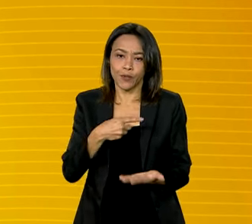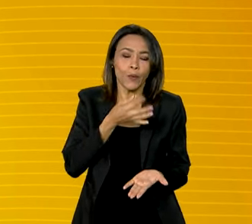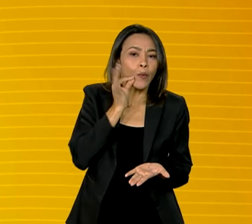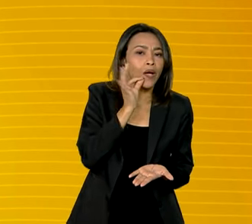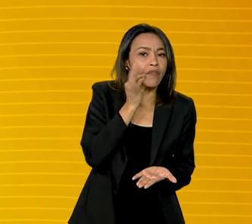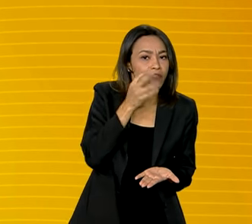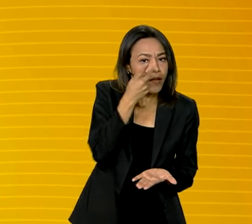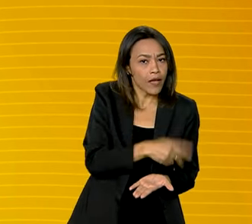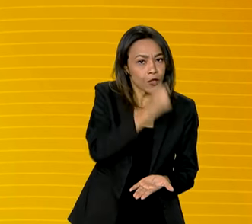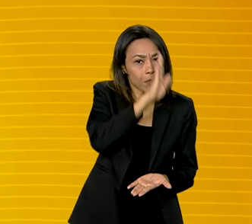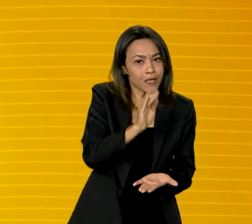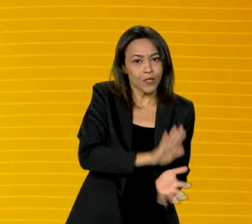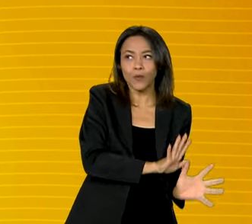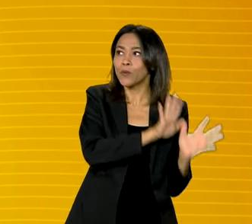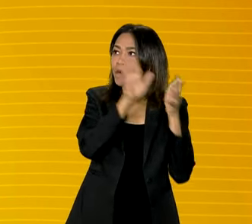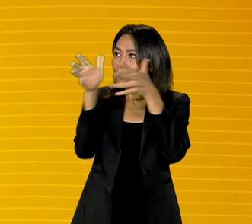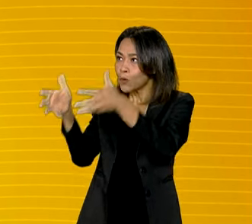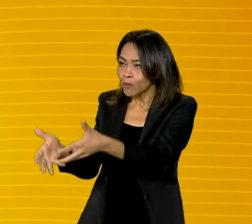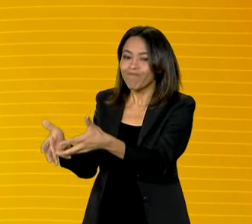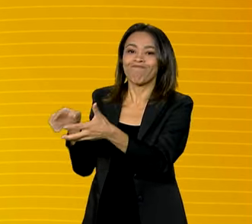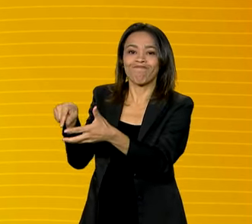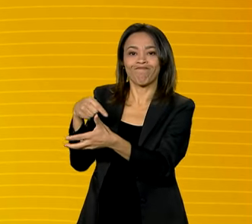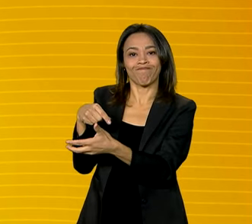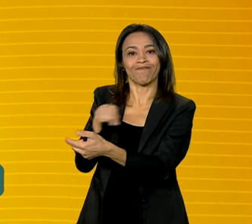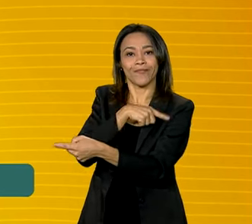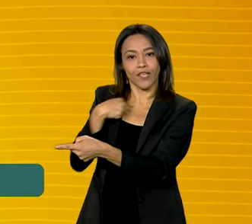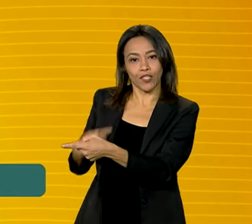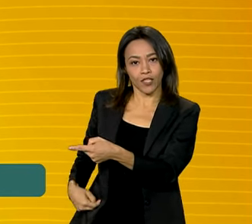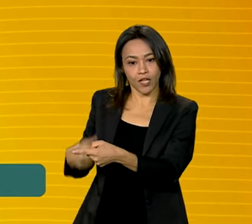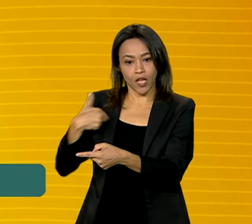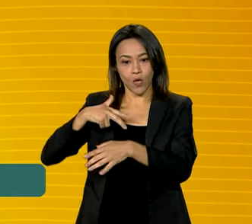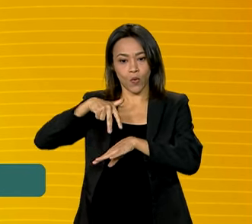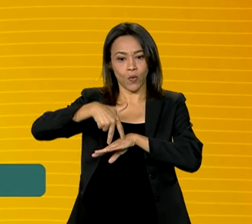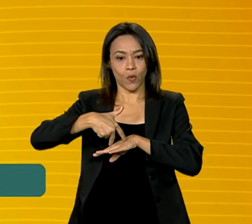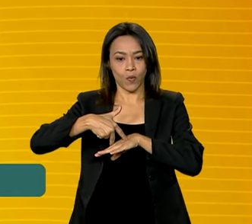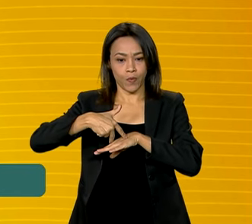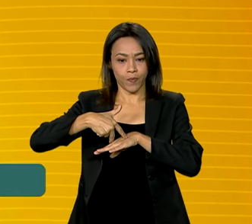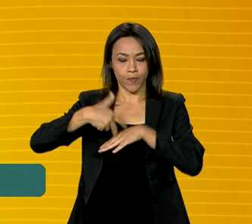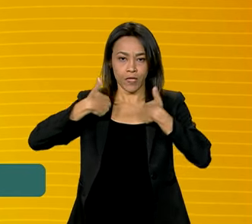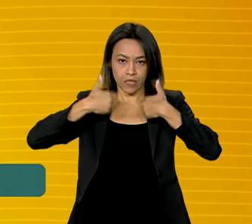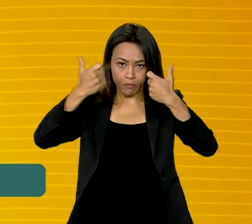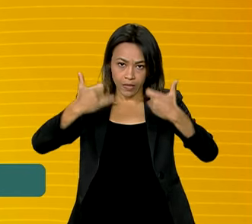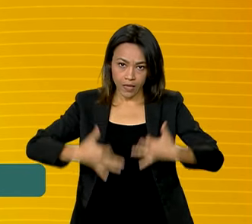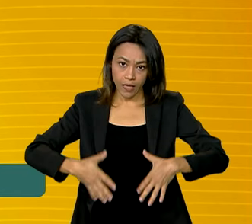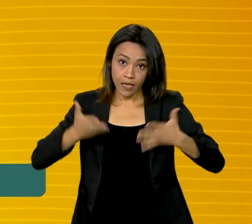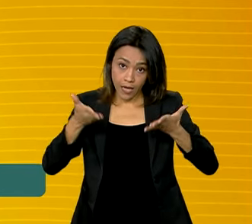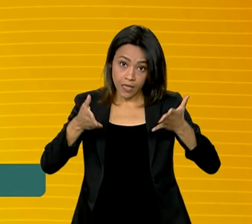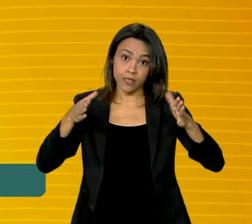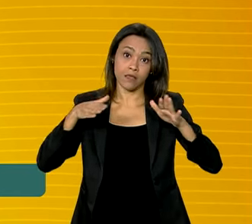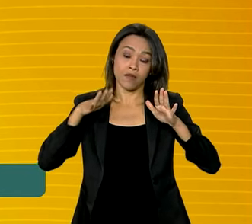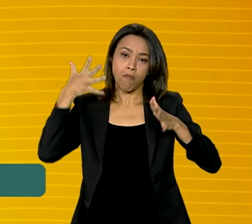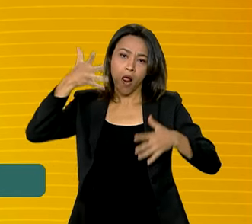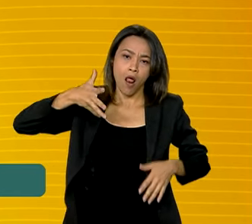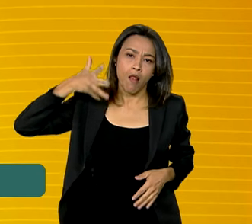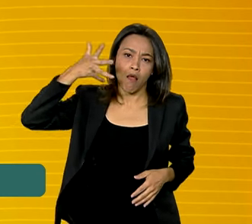brasileiro aqui na China. Eu falei na conferência que a China importou